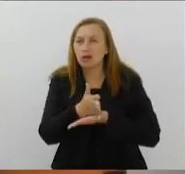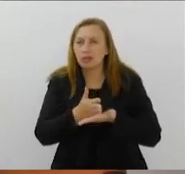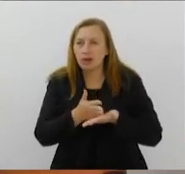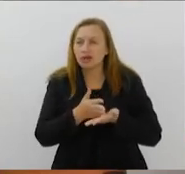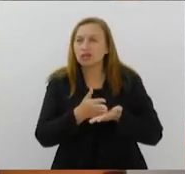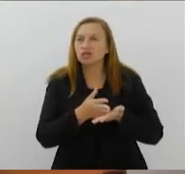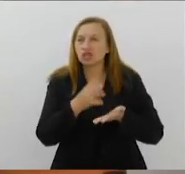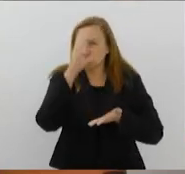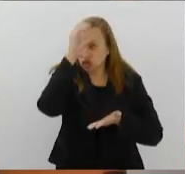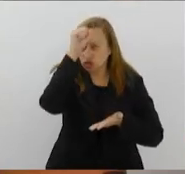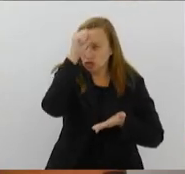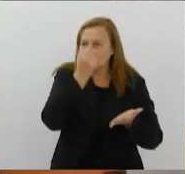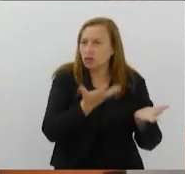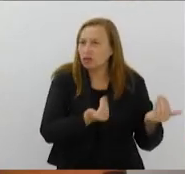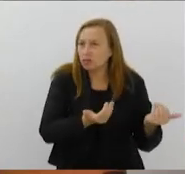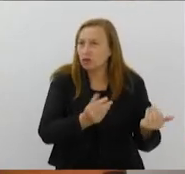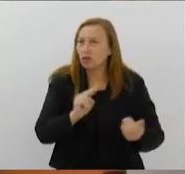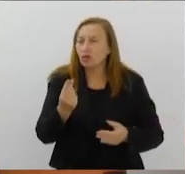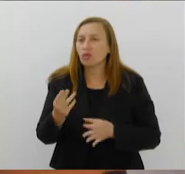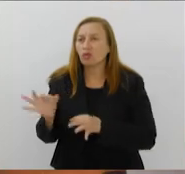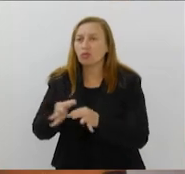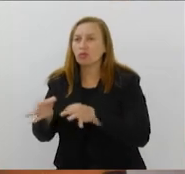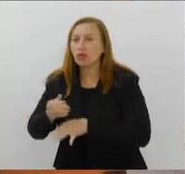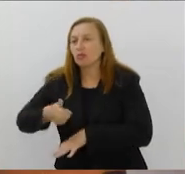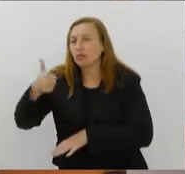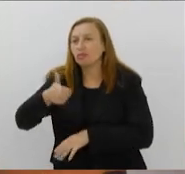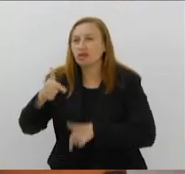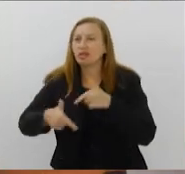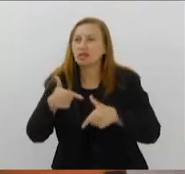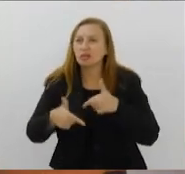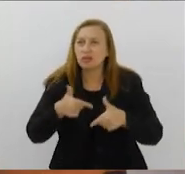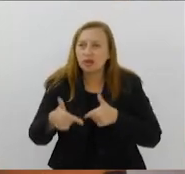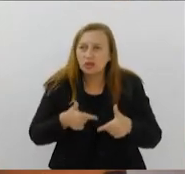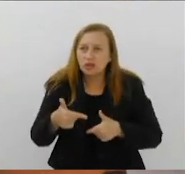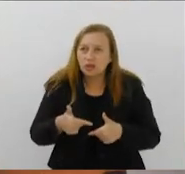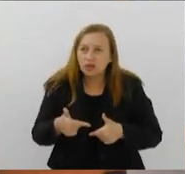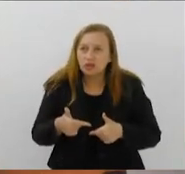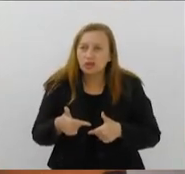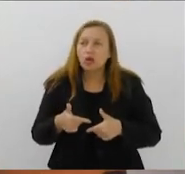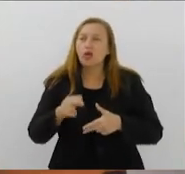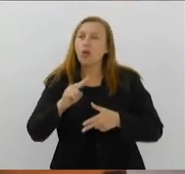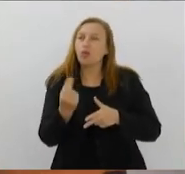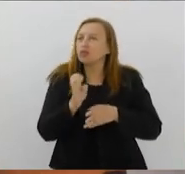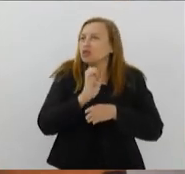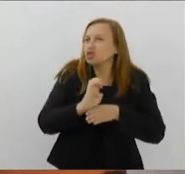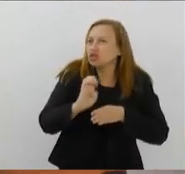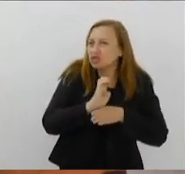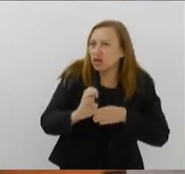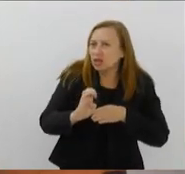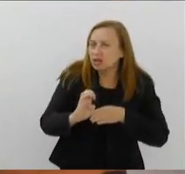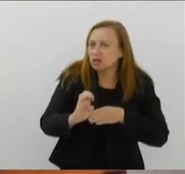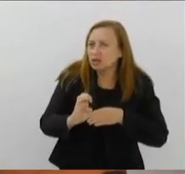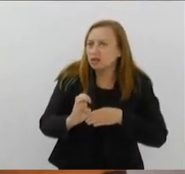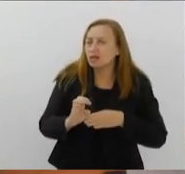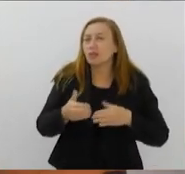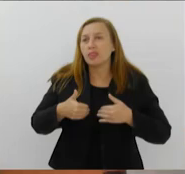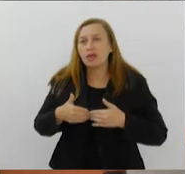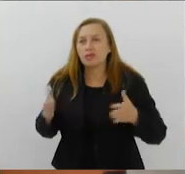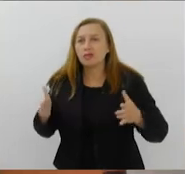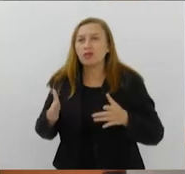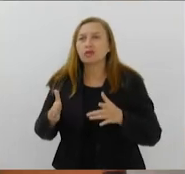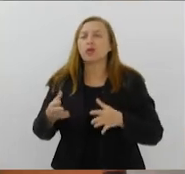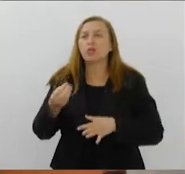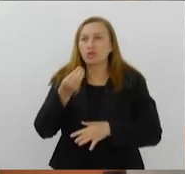aprendiz ou programa Primeiro Emprego, ou o programa de estágios que seja, é uma grande porta, uma